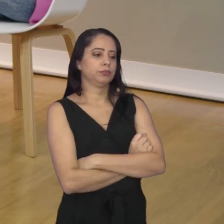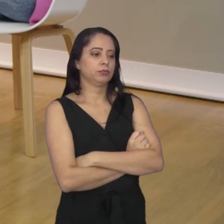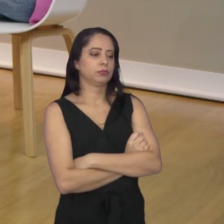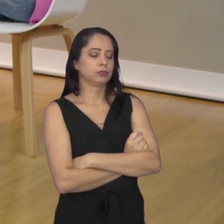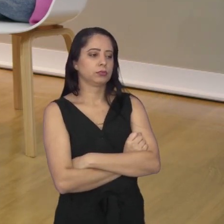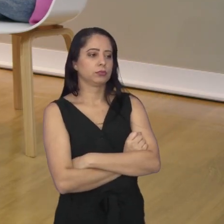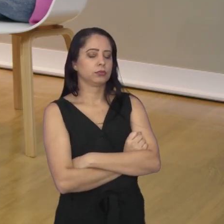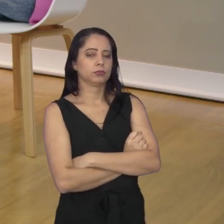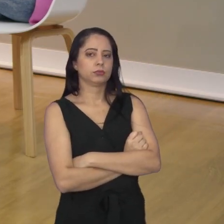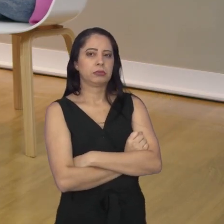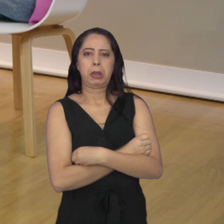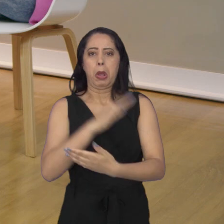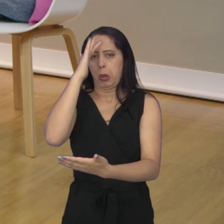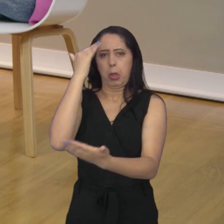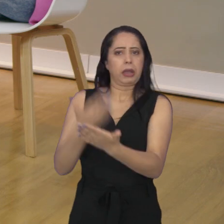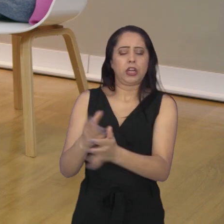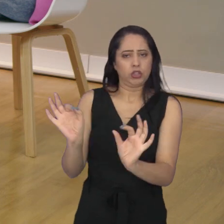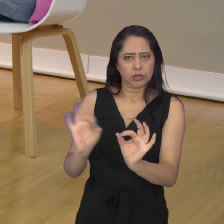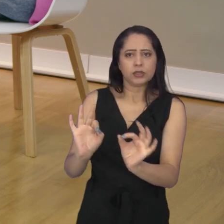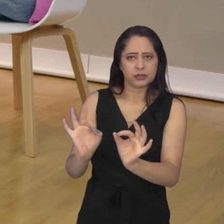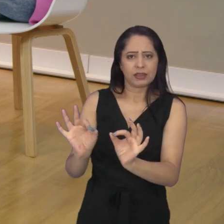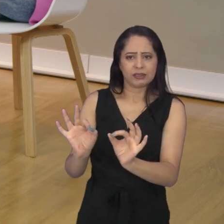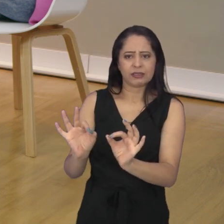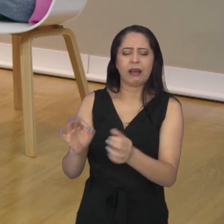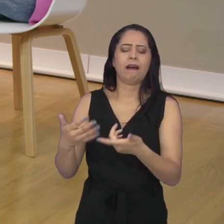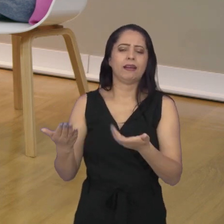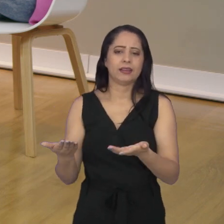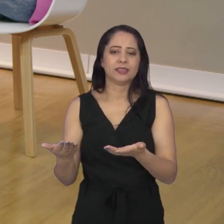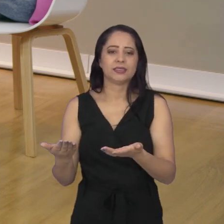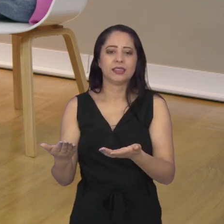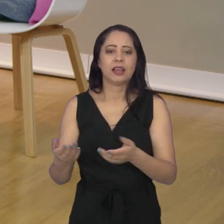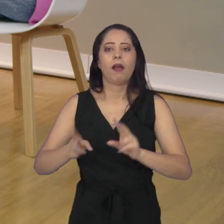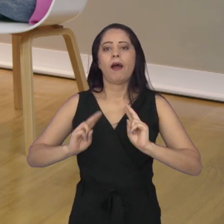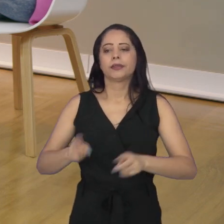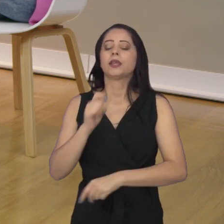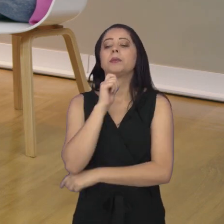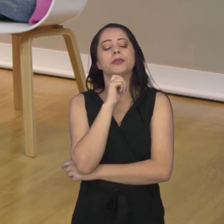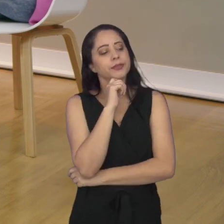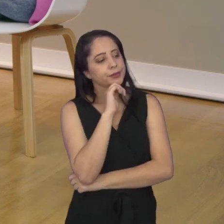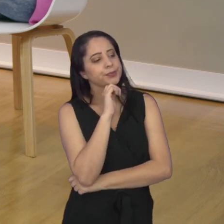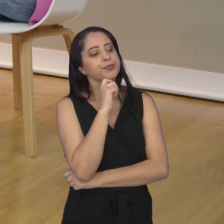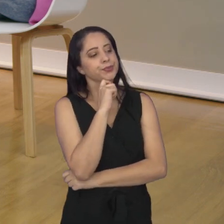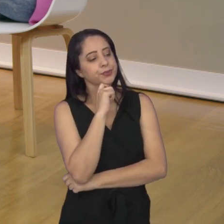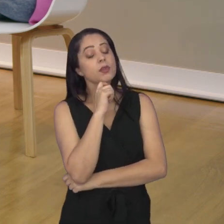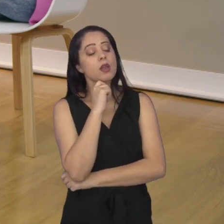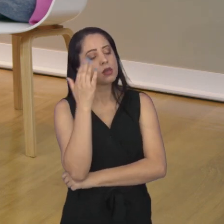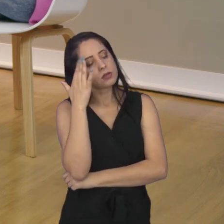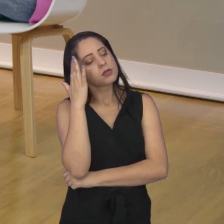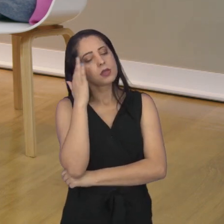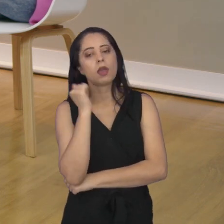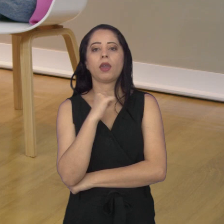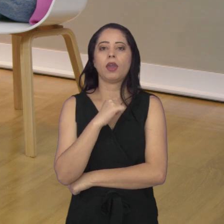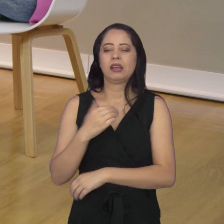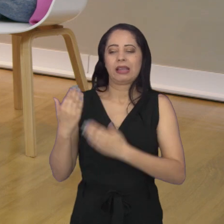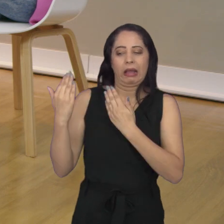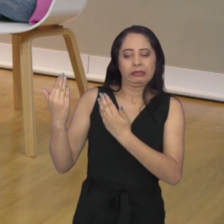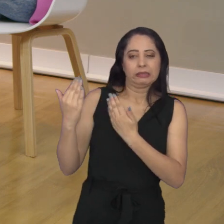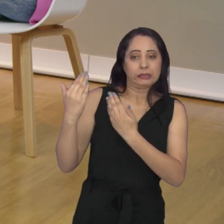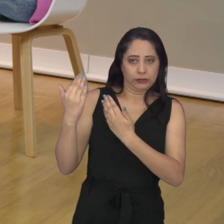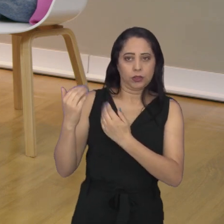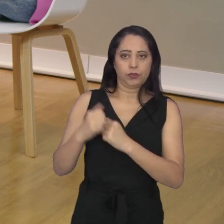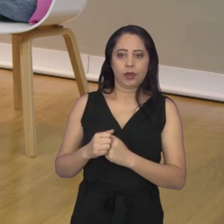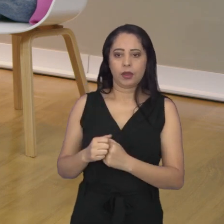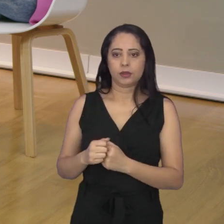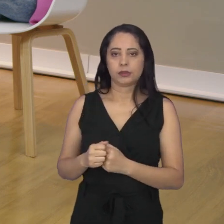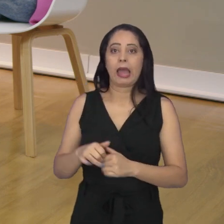ou então não está acreditando muito no que você está passando. Coloca a mão Por aqui, né, exemplo, você? Por exemplo, você está numa empresa, você tem que